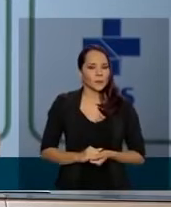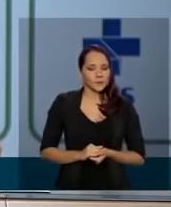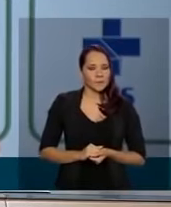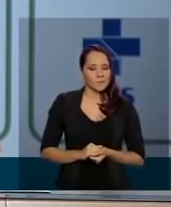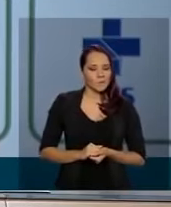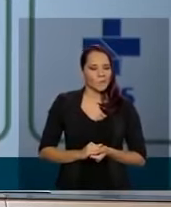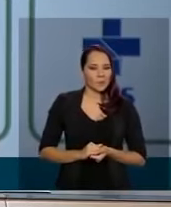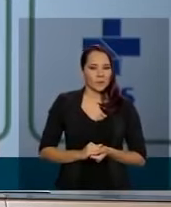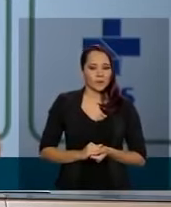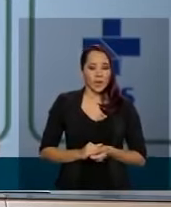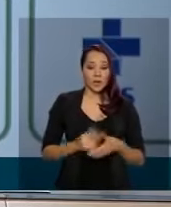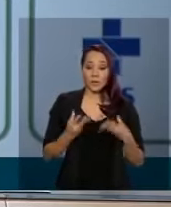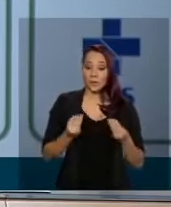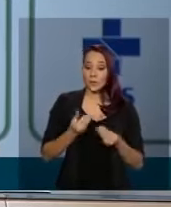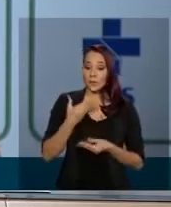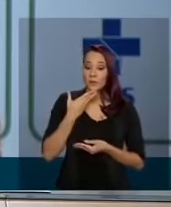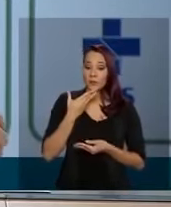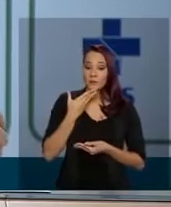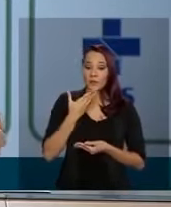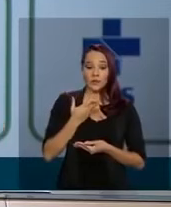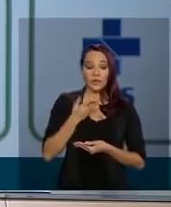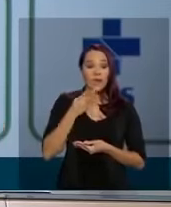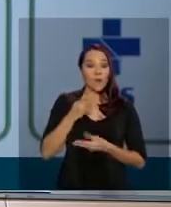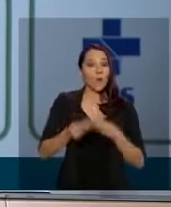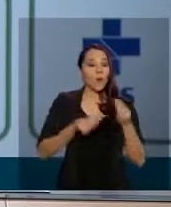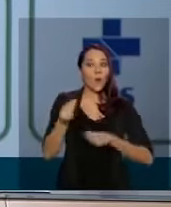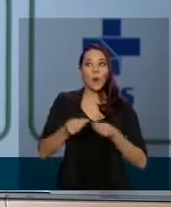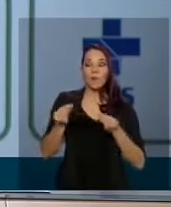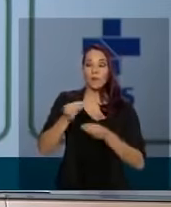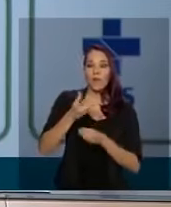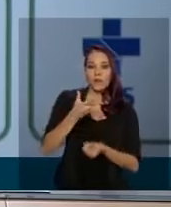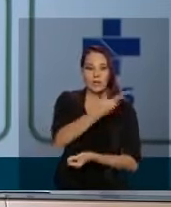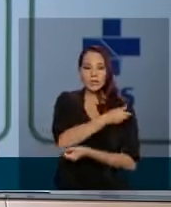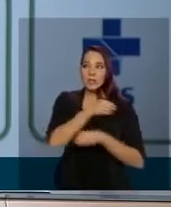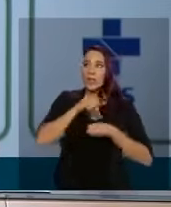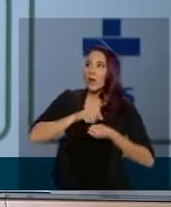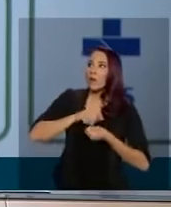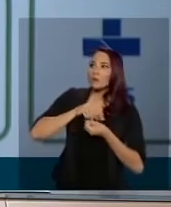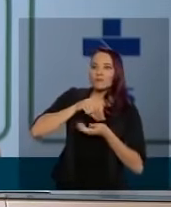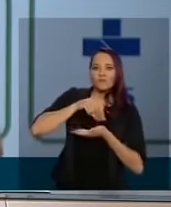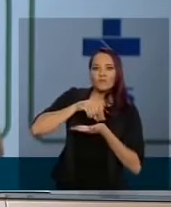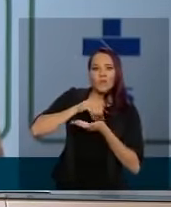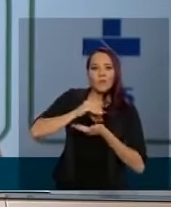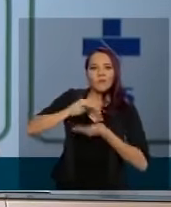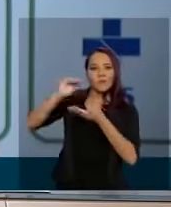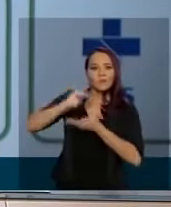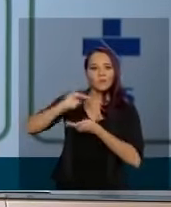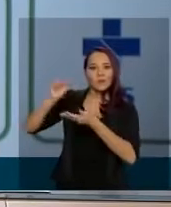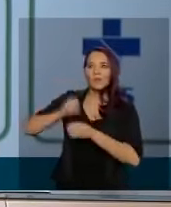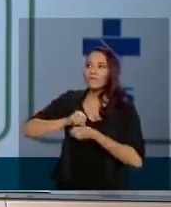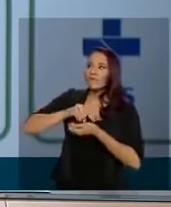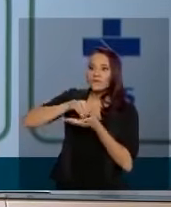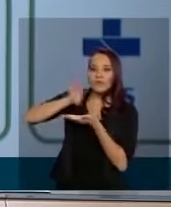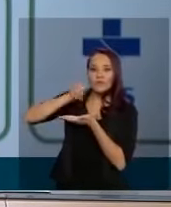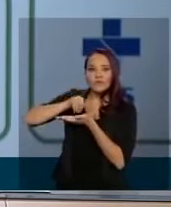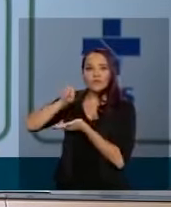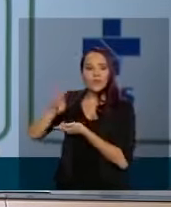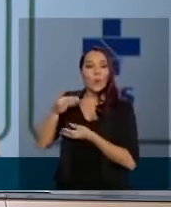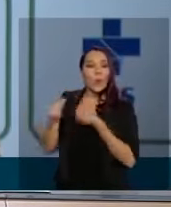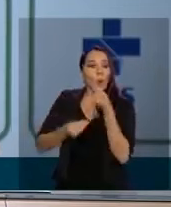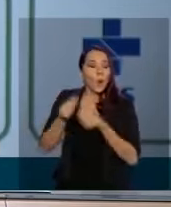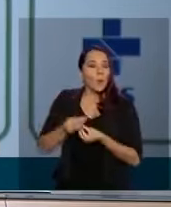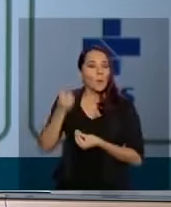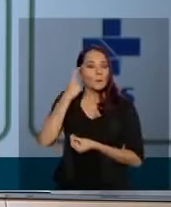muito recorrente, né, a pergunta de como será a distribuição dessa vacina, como o Ministério pensa que vai ser a distribuição da